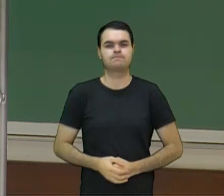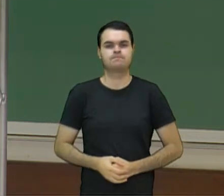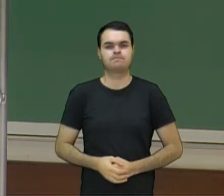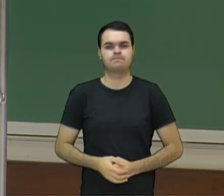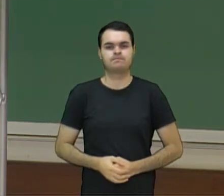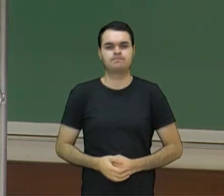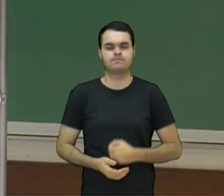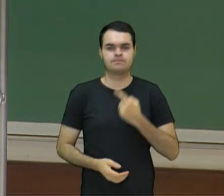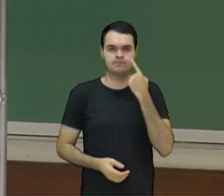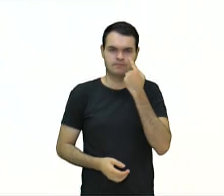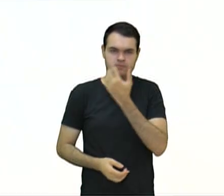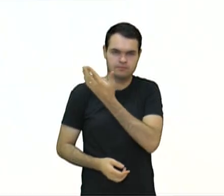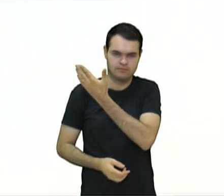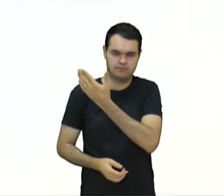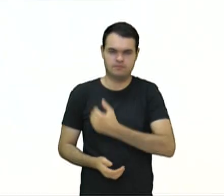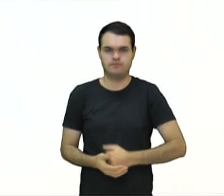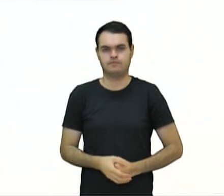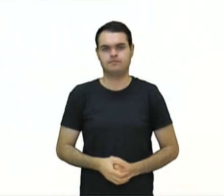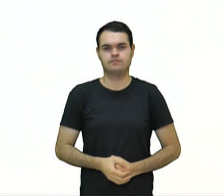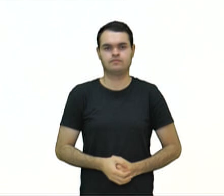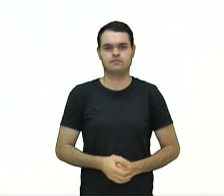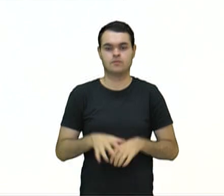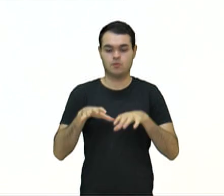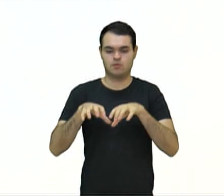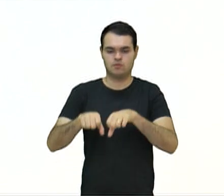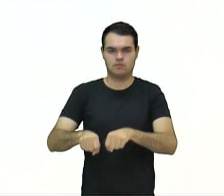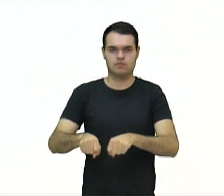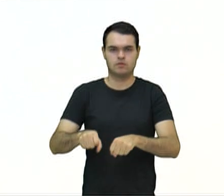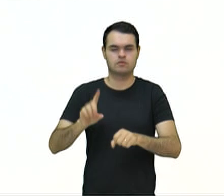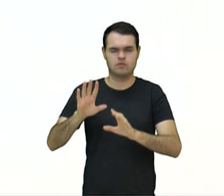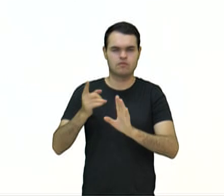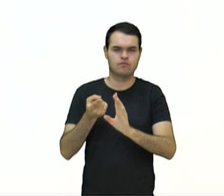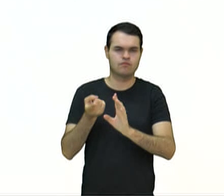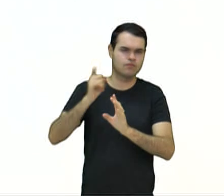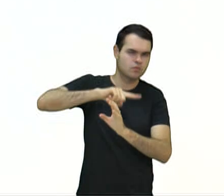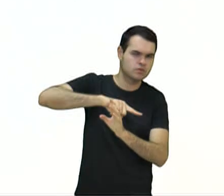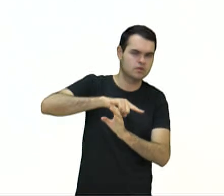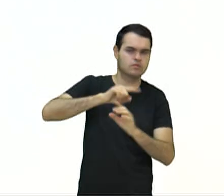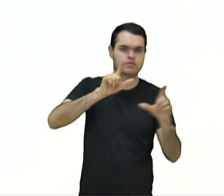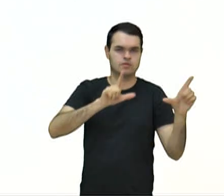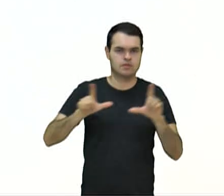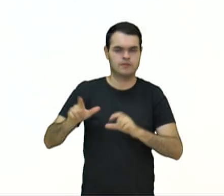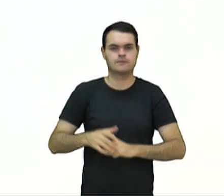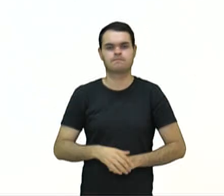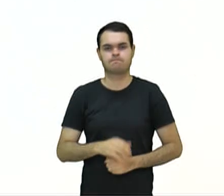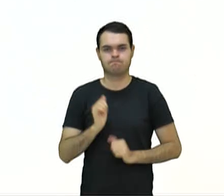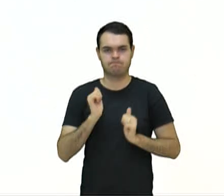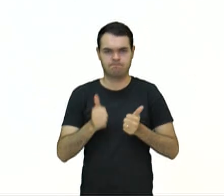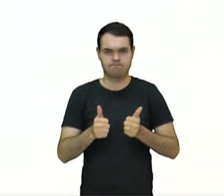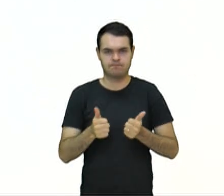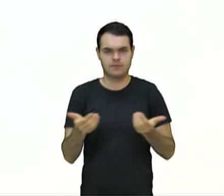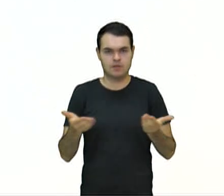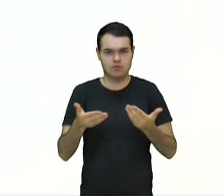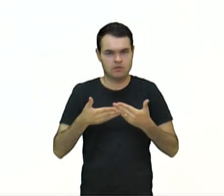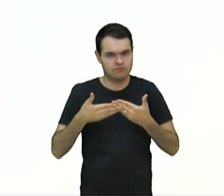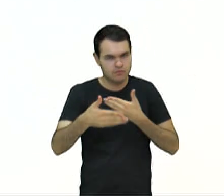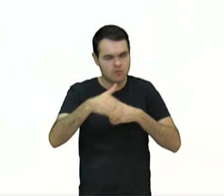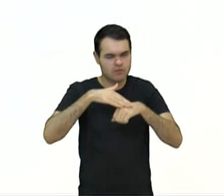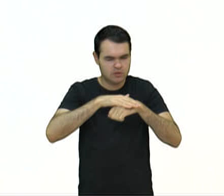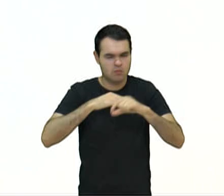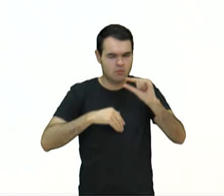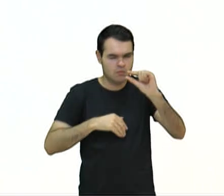Eu trouxe aqui um caso dessa ocupação. Deixa eu só voltar esse slide aqui, pessoal. Ok, vamos conversar um pouco sobre